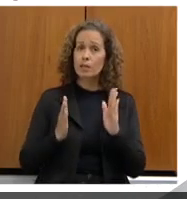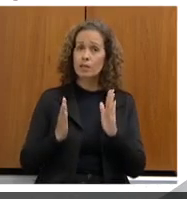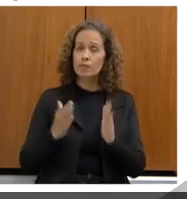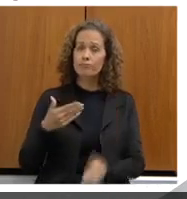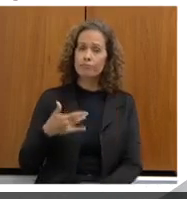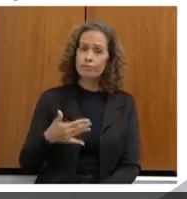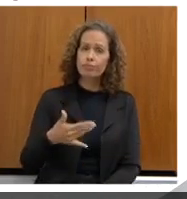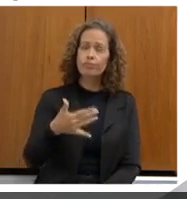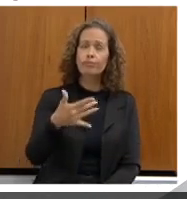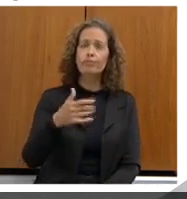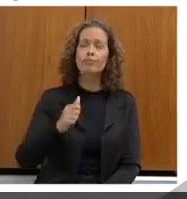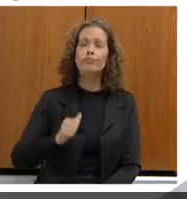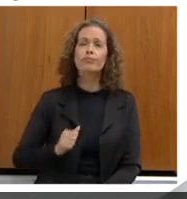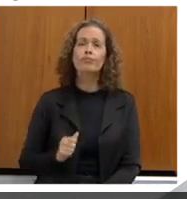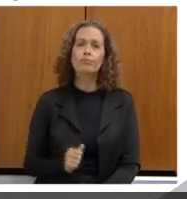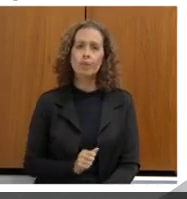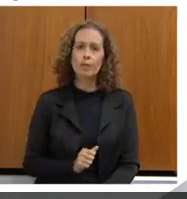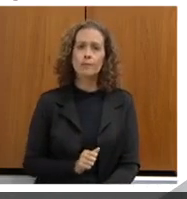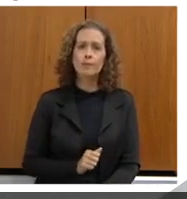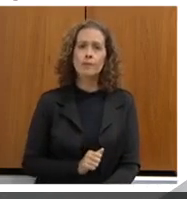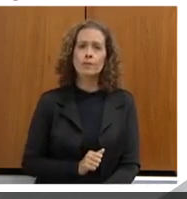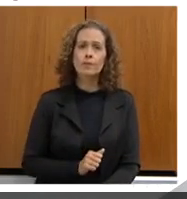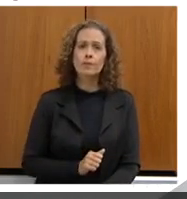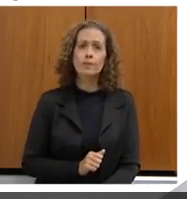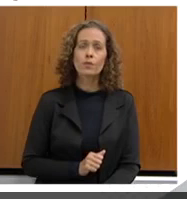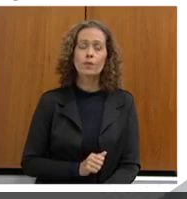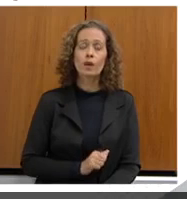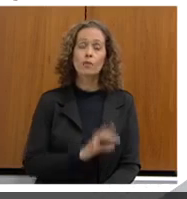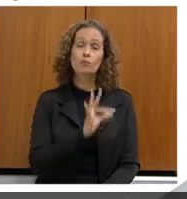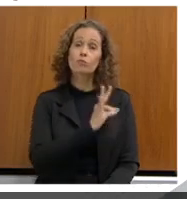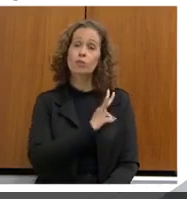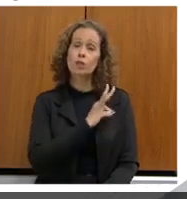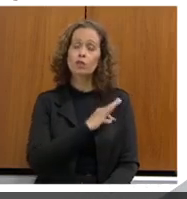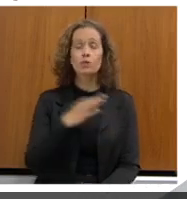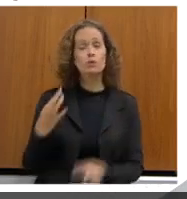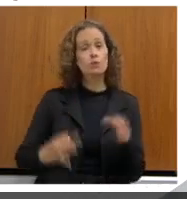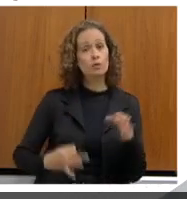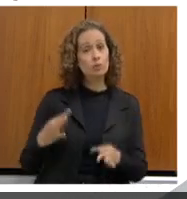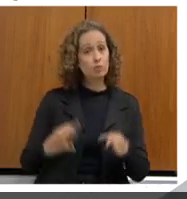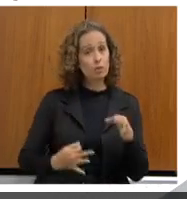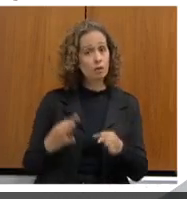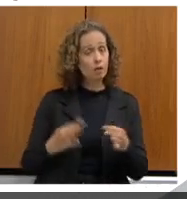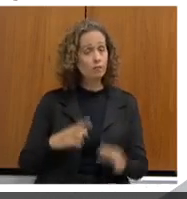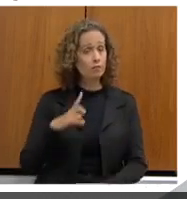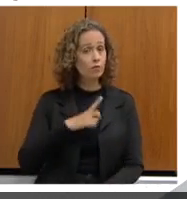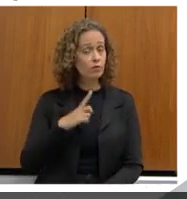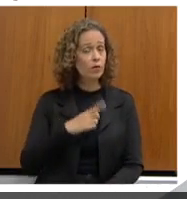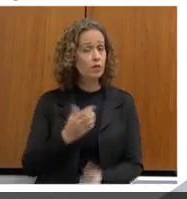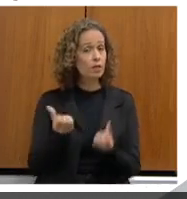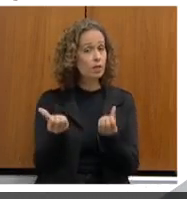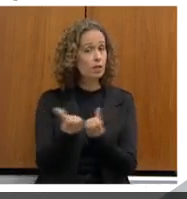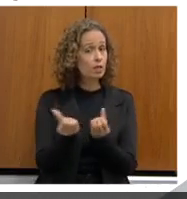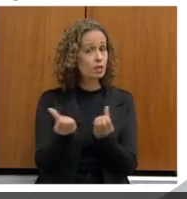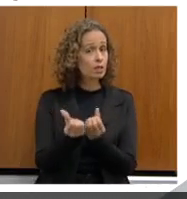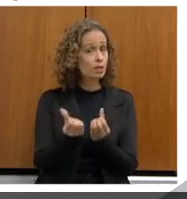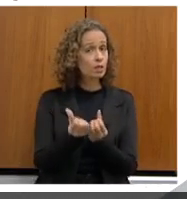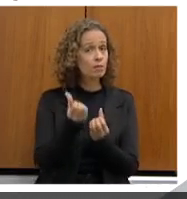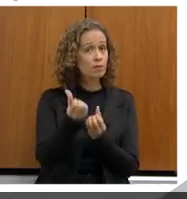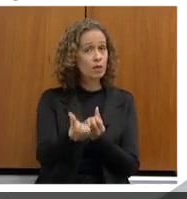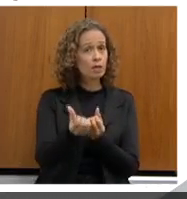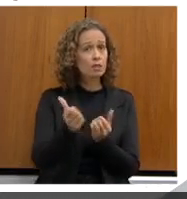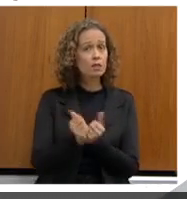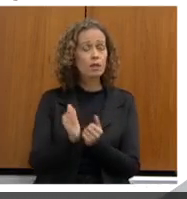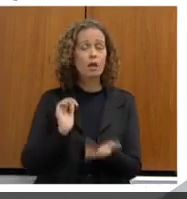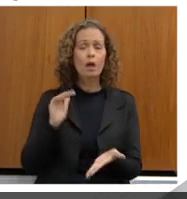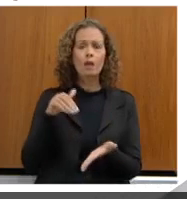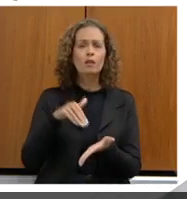que diz respeito aos serviços de polícia judiciária tivemos nesse semestre até a data